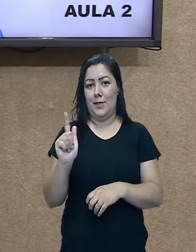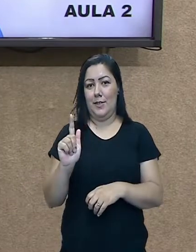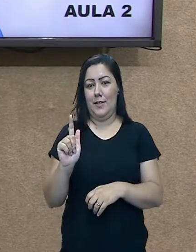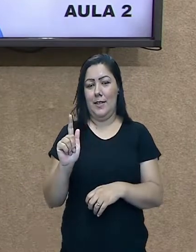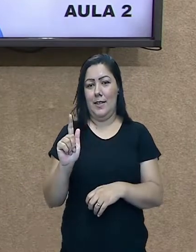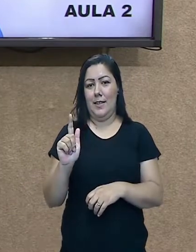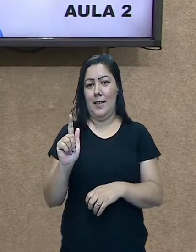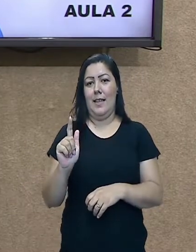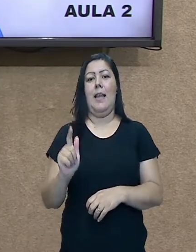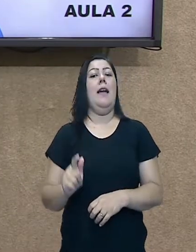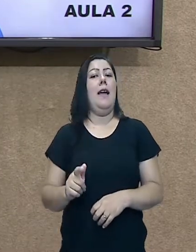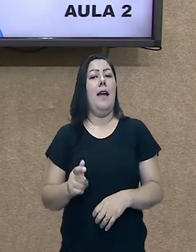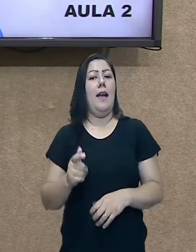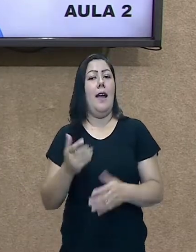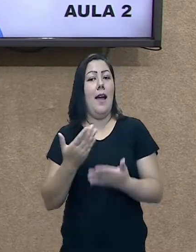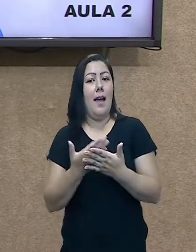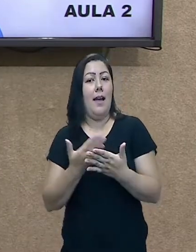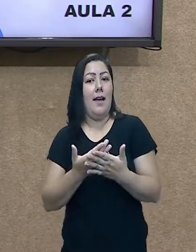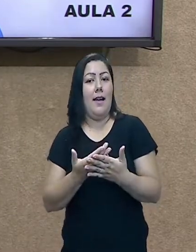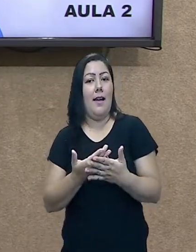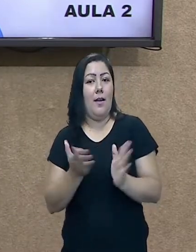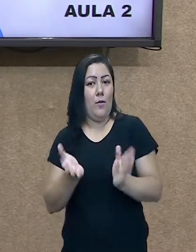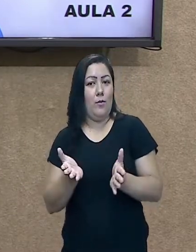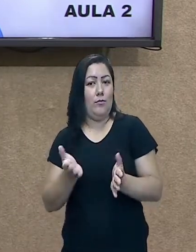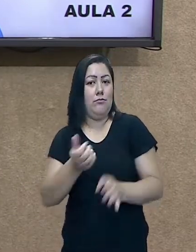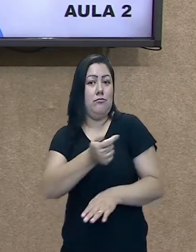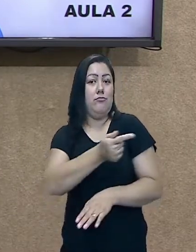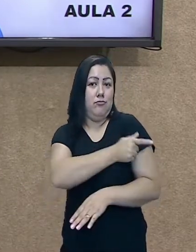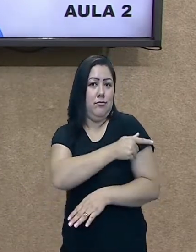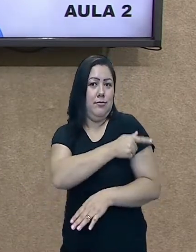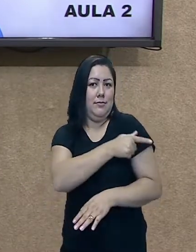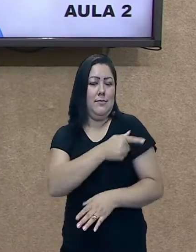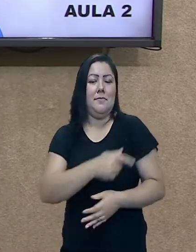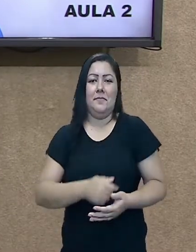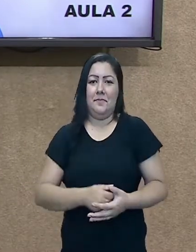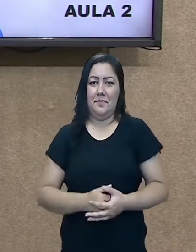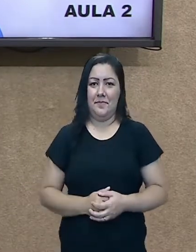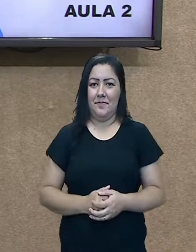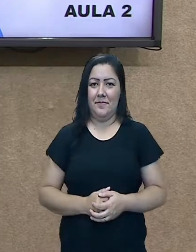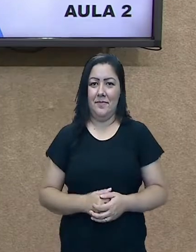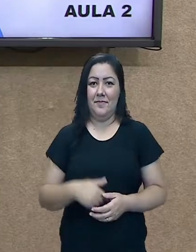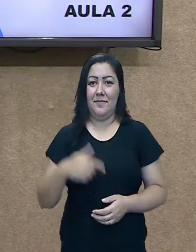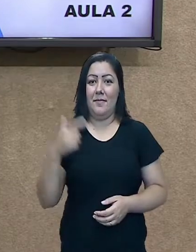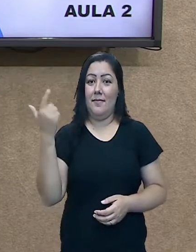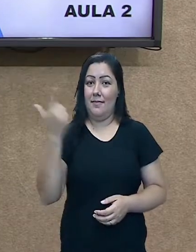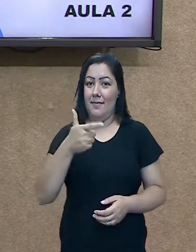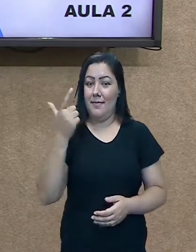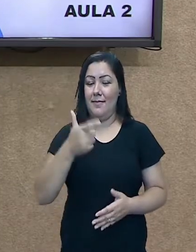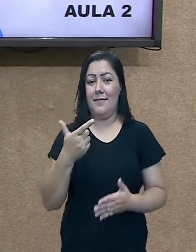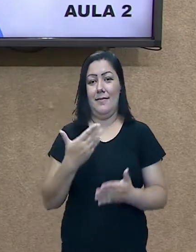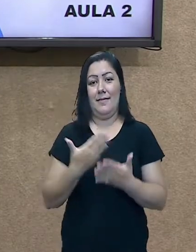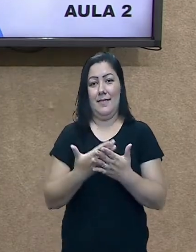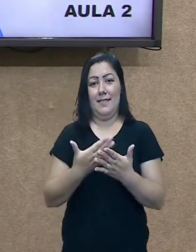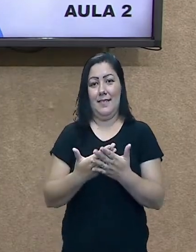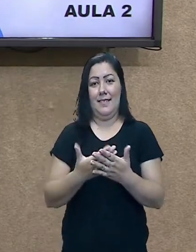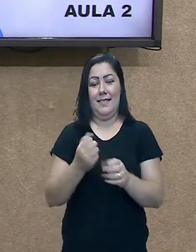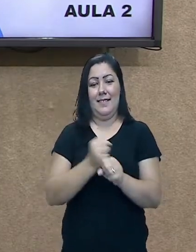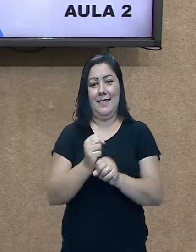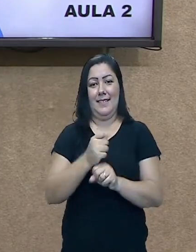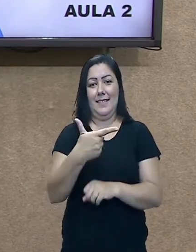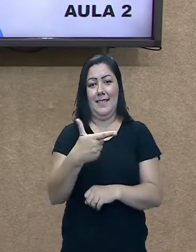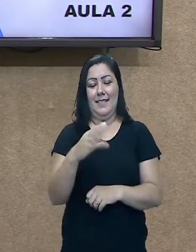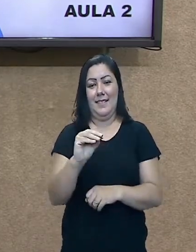o 7º ano do Ensino Fundamental. É a nossa segunda aula de